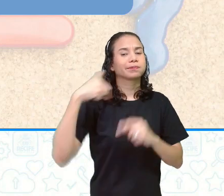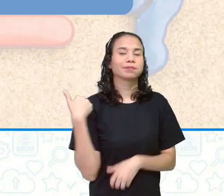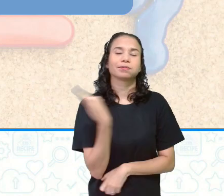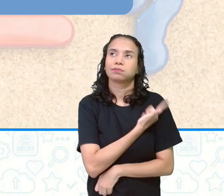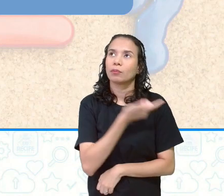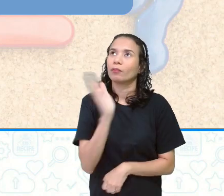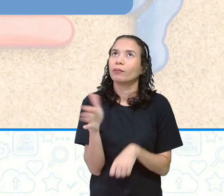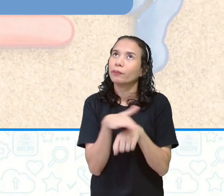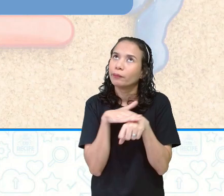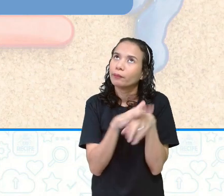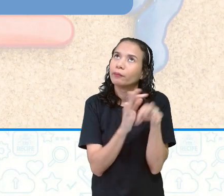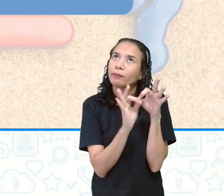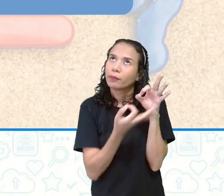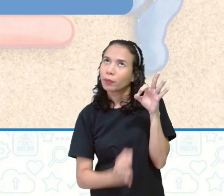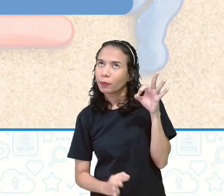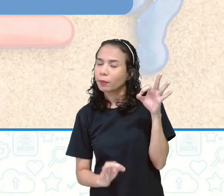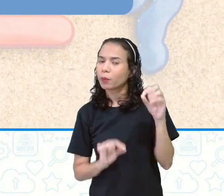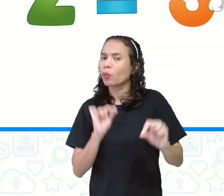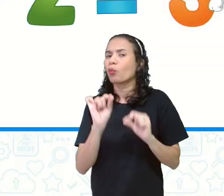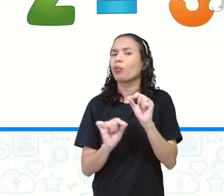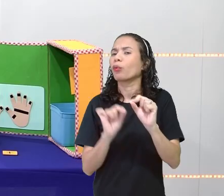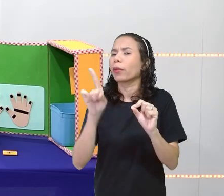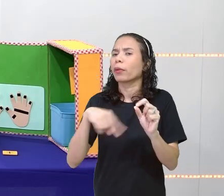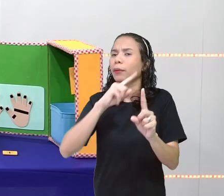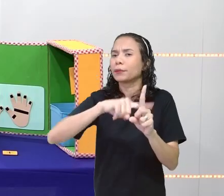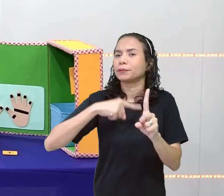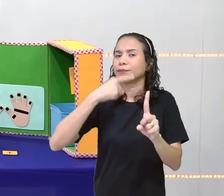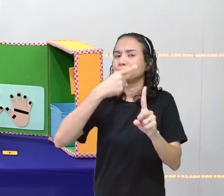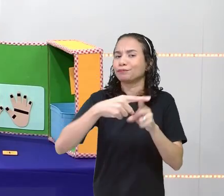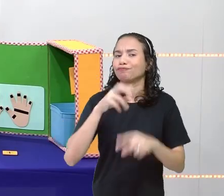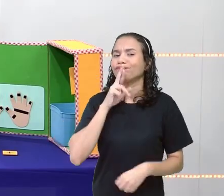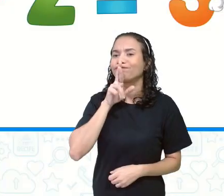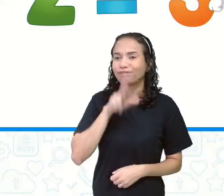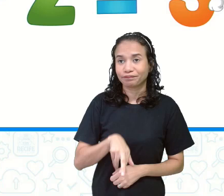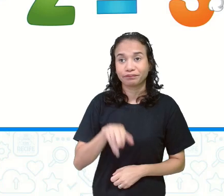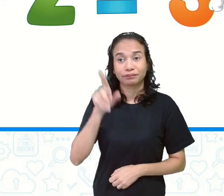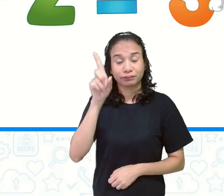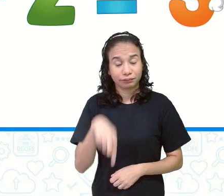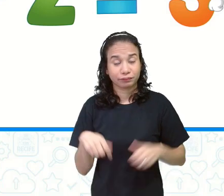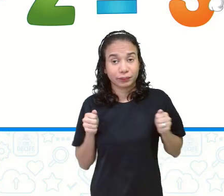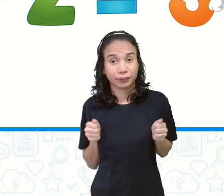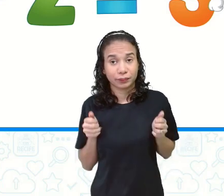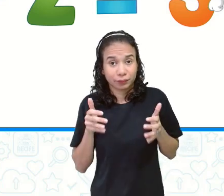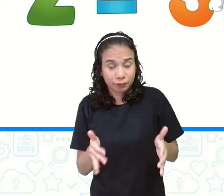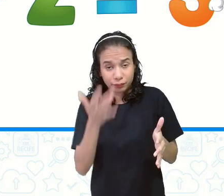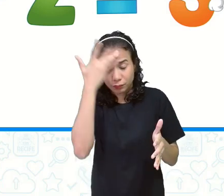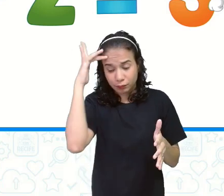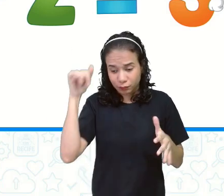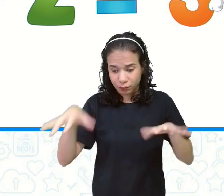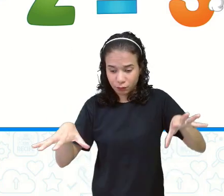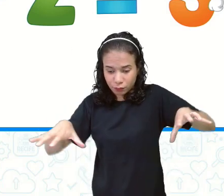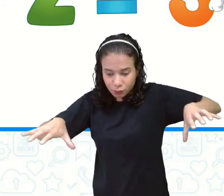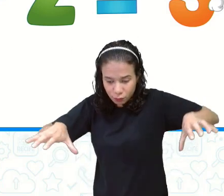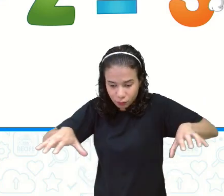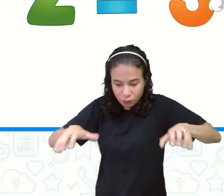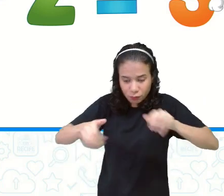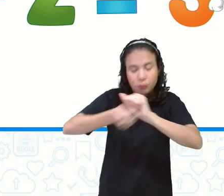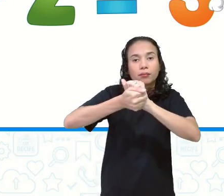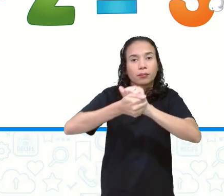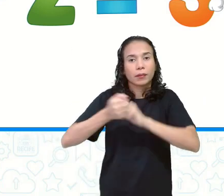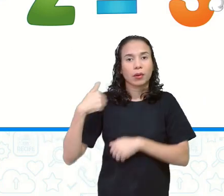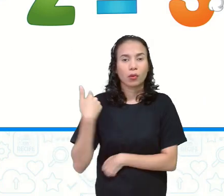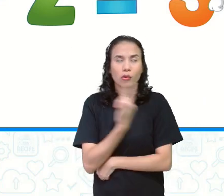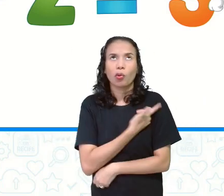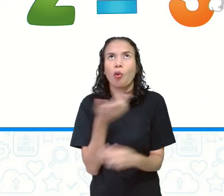tanto, mas o que é adição? Vou responder agora, tá? É o ato. É efeito de juntar. Quando a gente